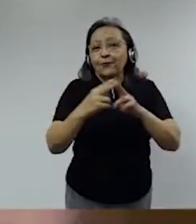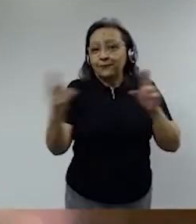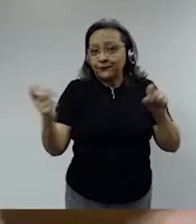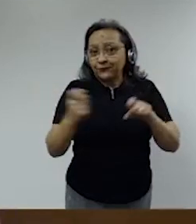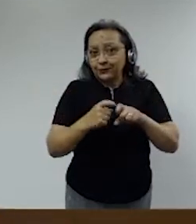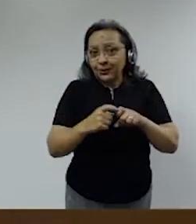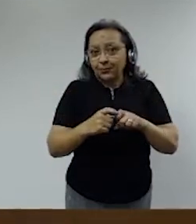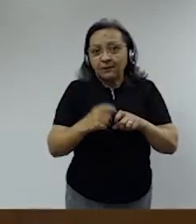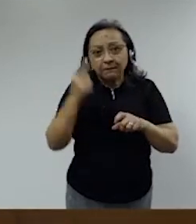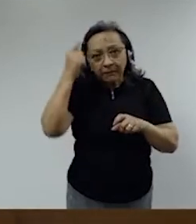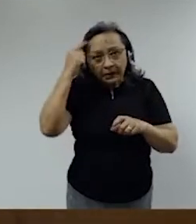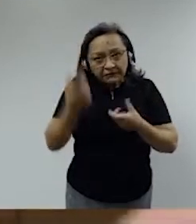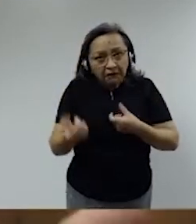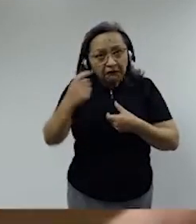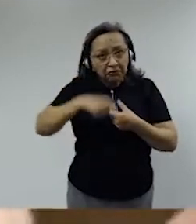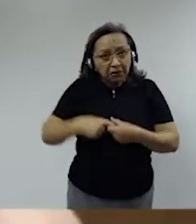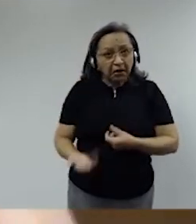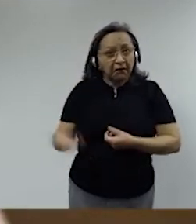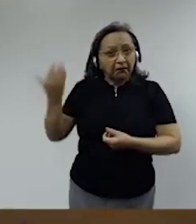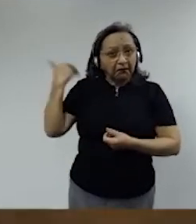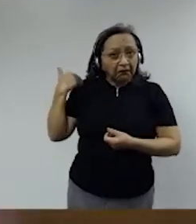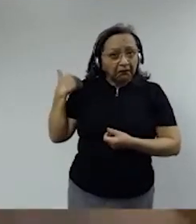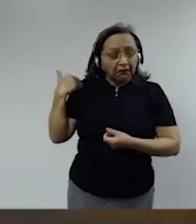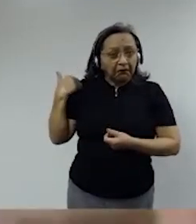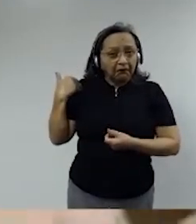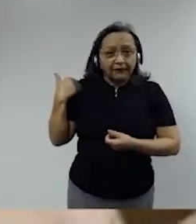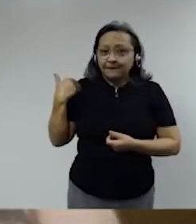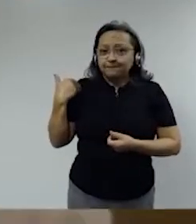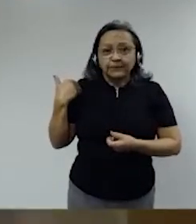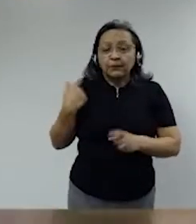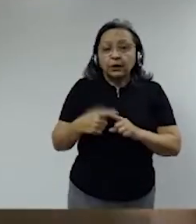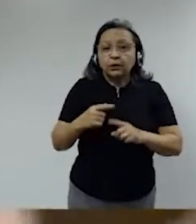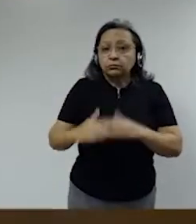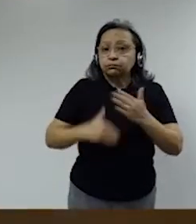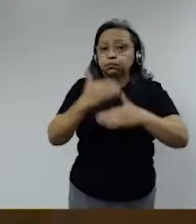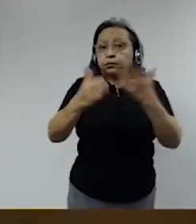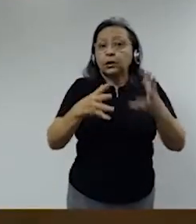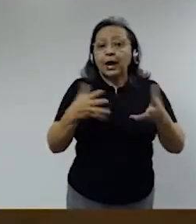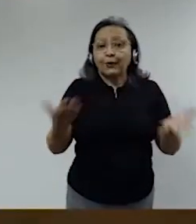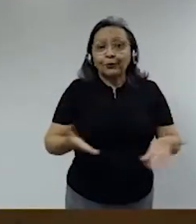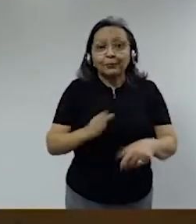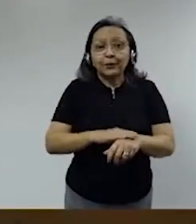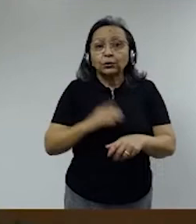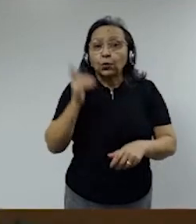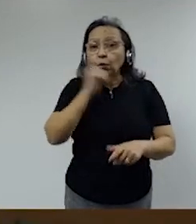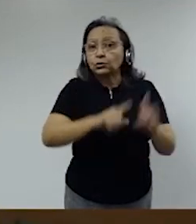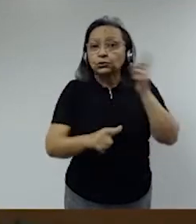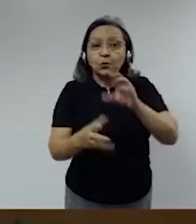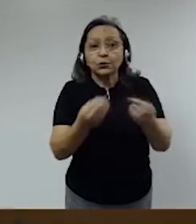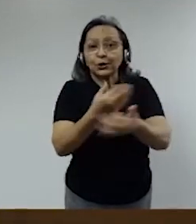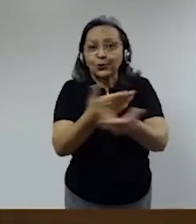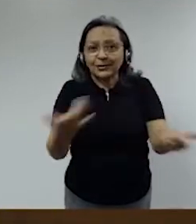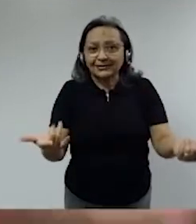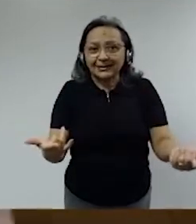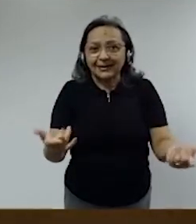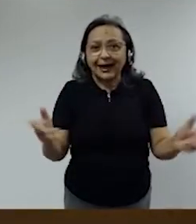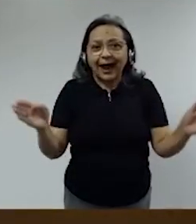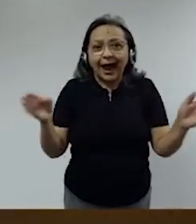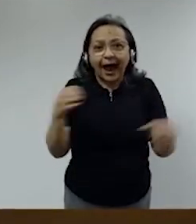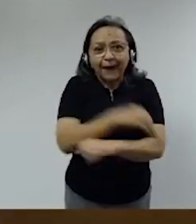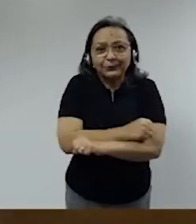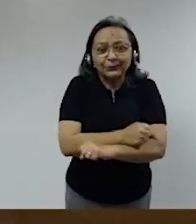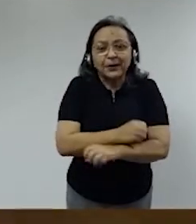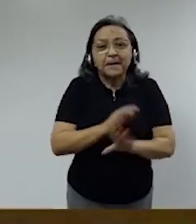ela não vai voltar atrás no que diz respeito a esses avanços, tudo que foi conquistado em tão curto tempo. Mas a gente